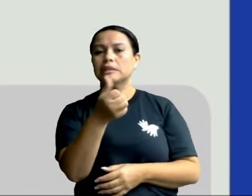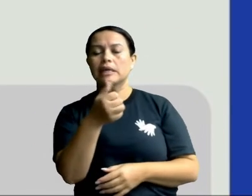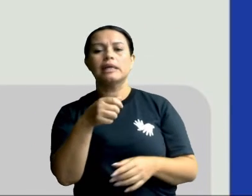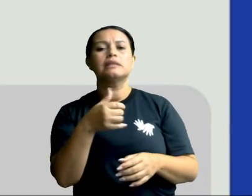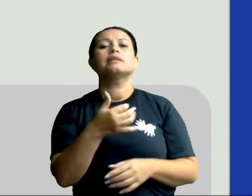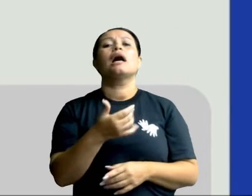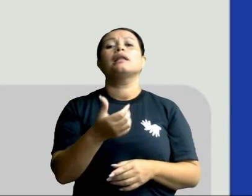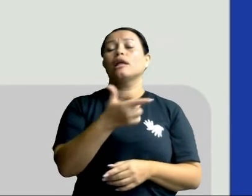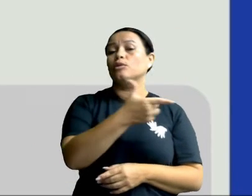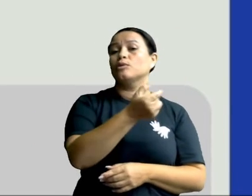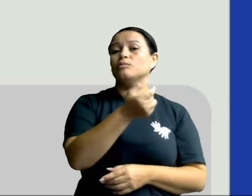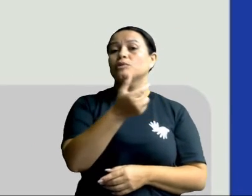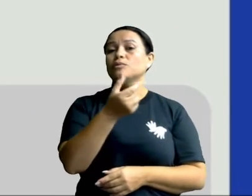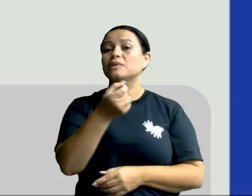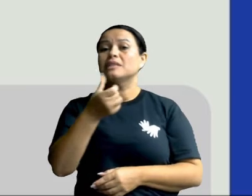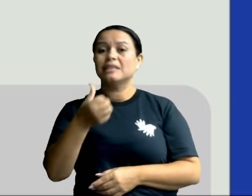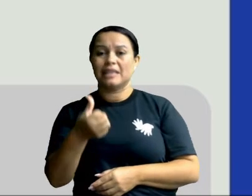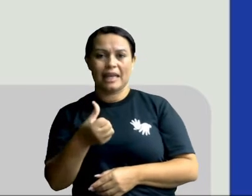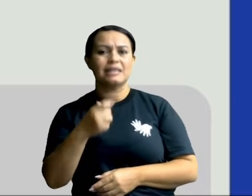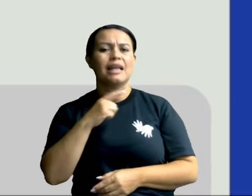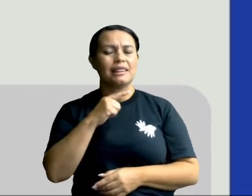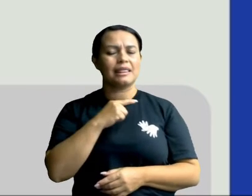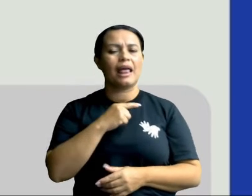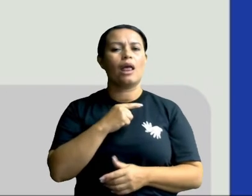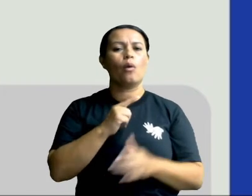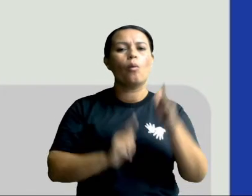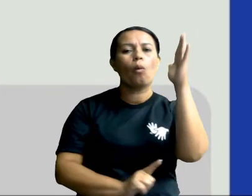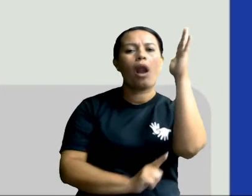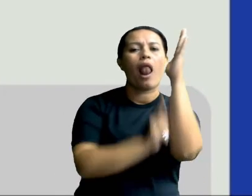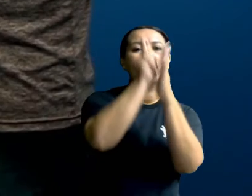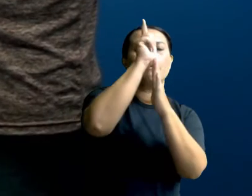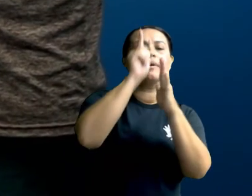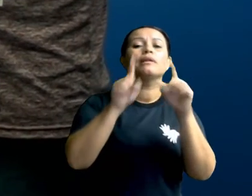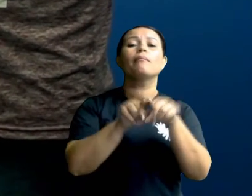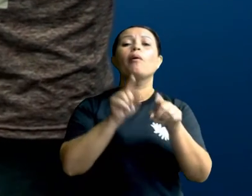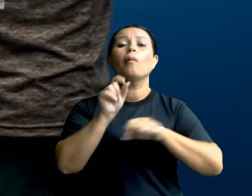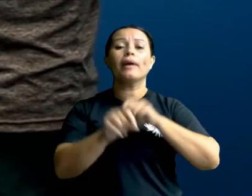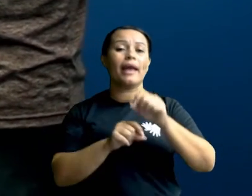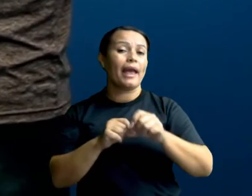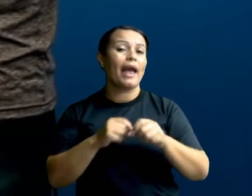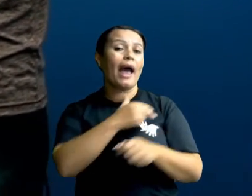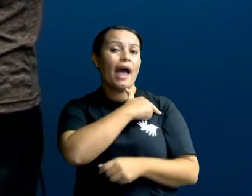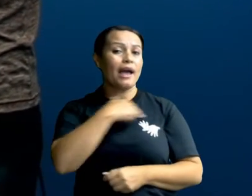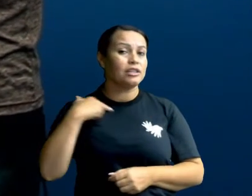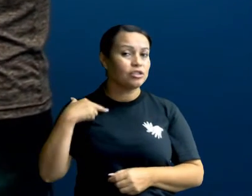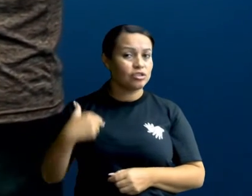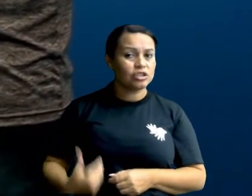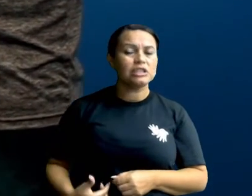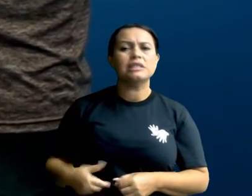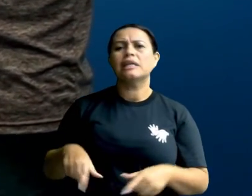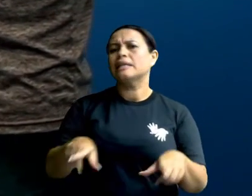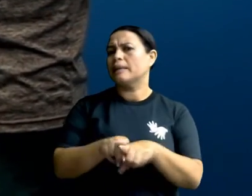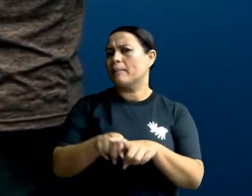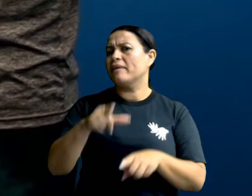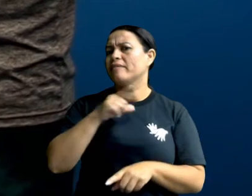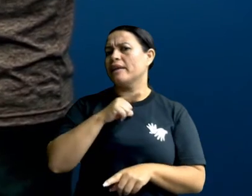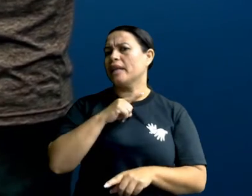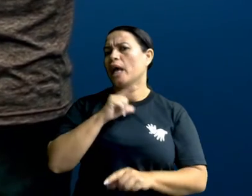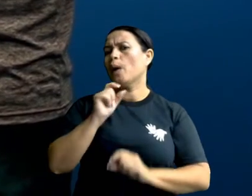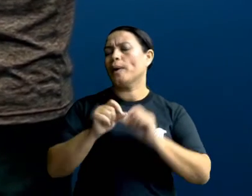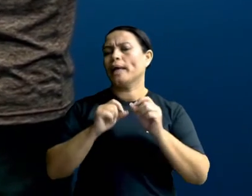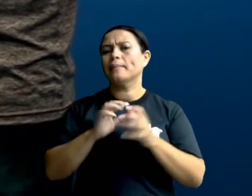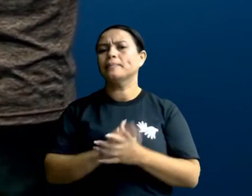que eram realizados de uma base no deserto de Gobi. Então, a China ela vai ter também